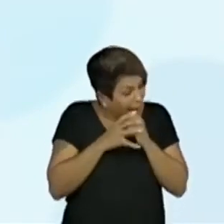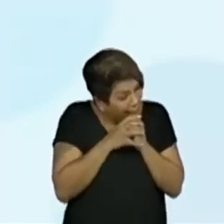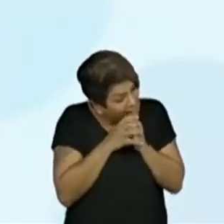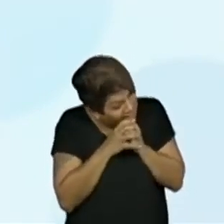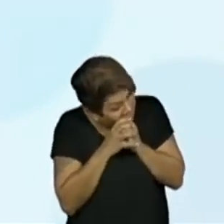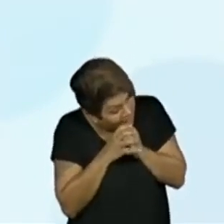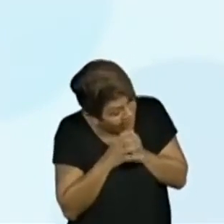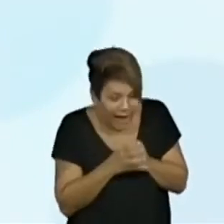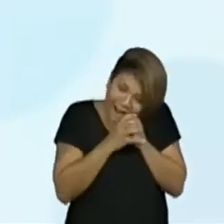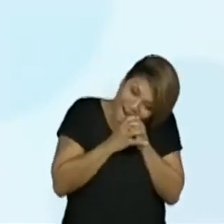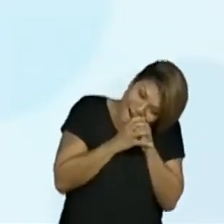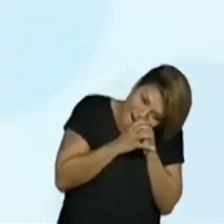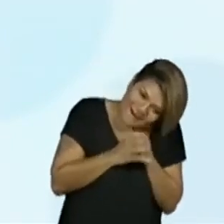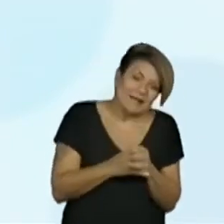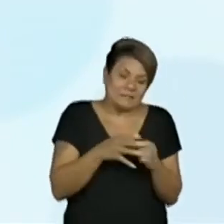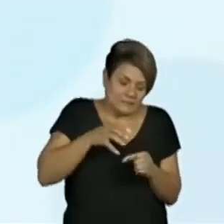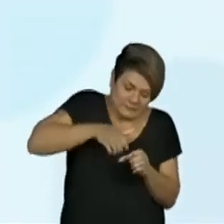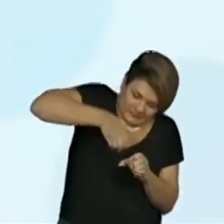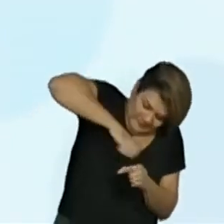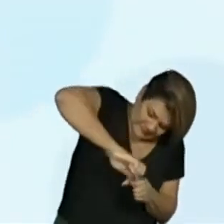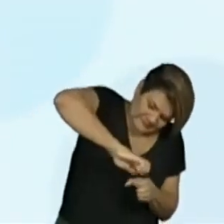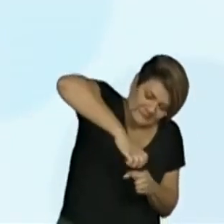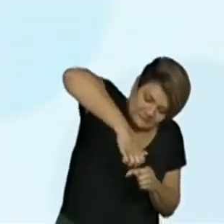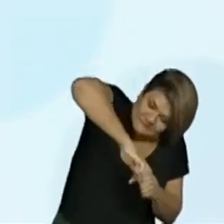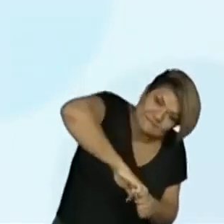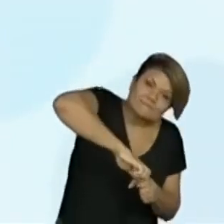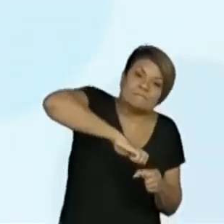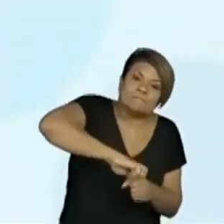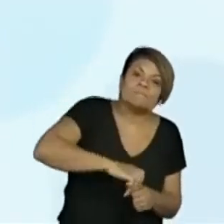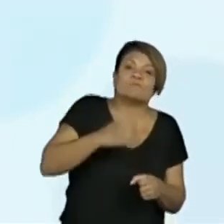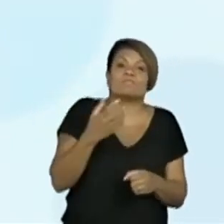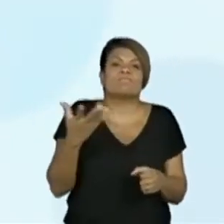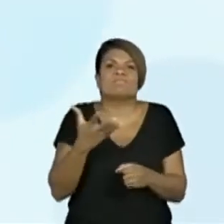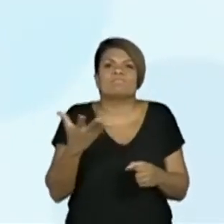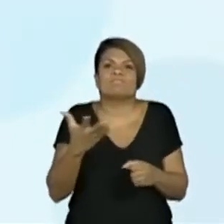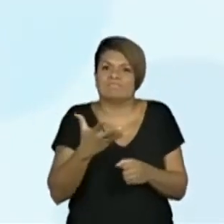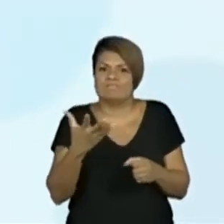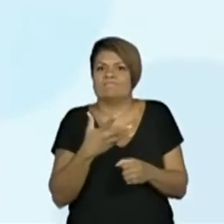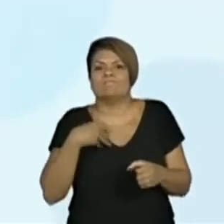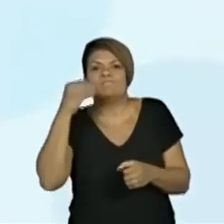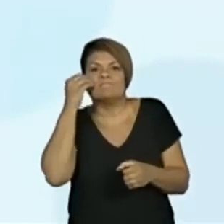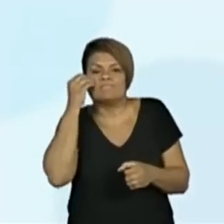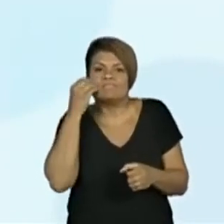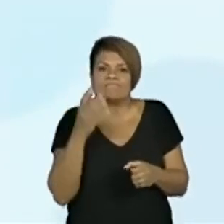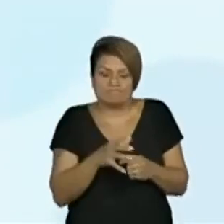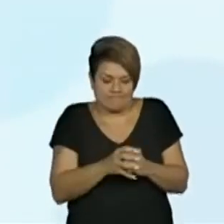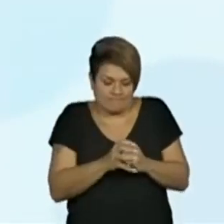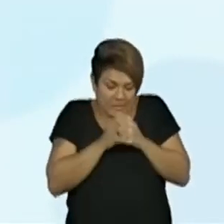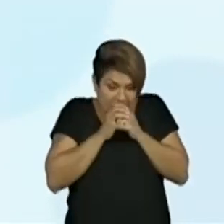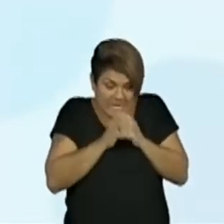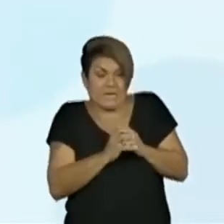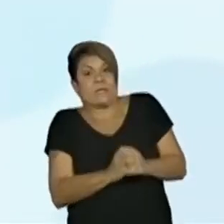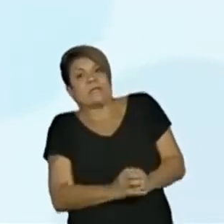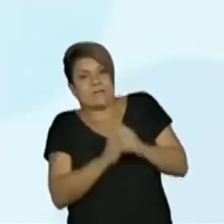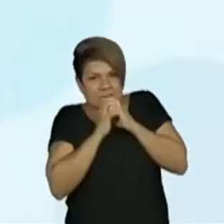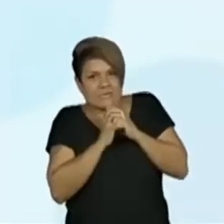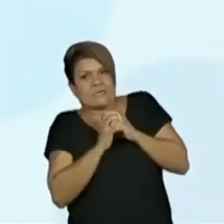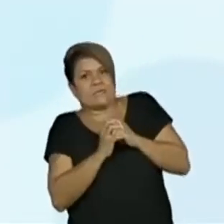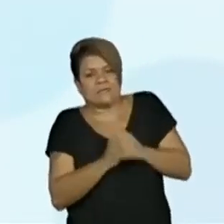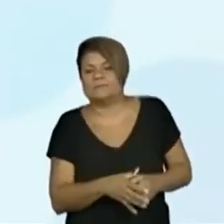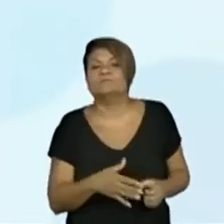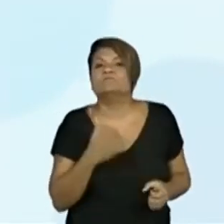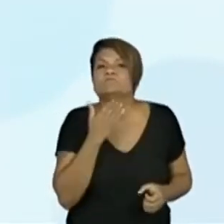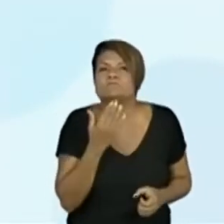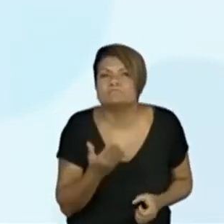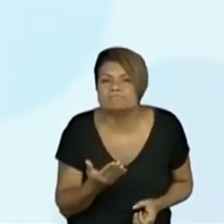Tô tentando imaginar a cena, ele forçando. Tentando abrir, ele estando numa moita, vamos